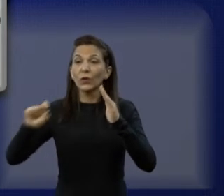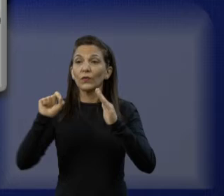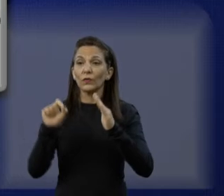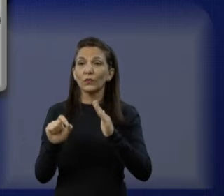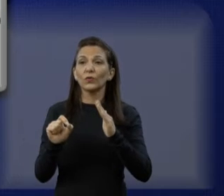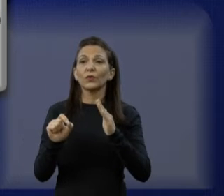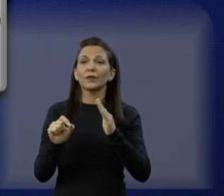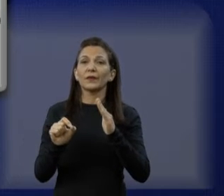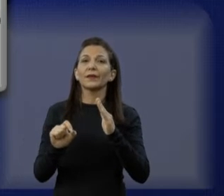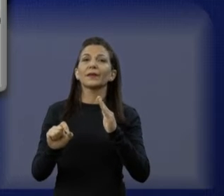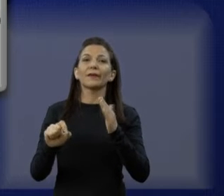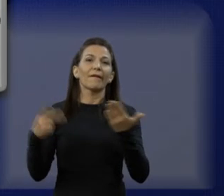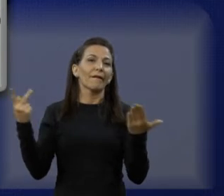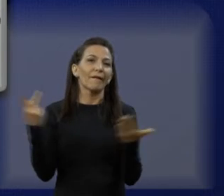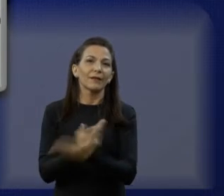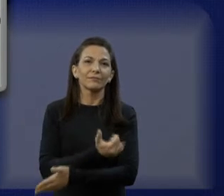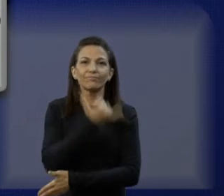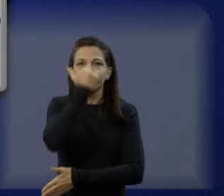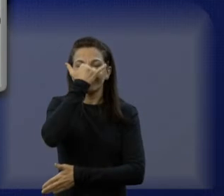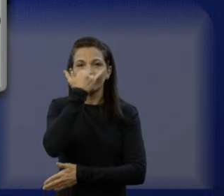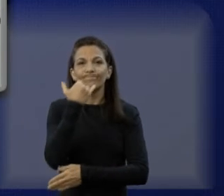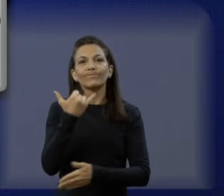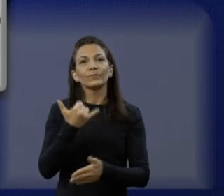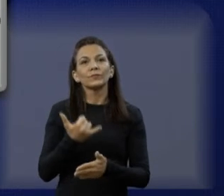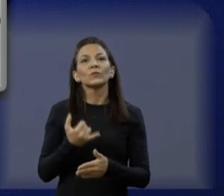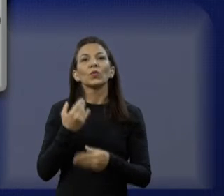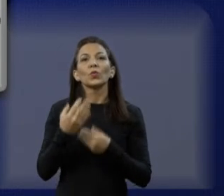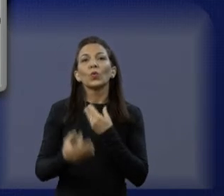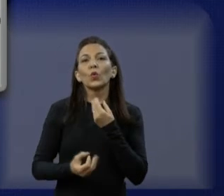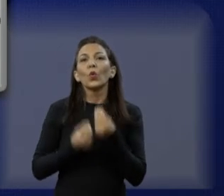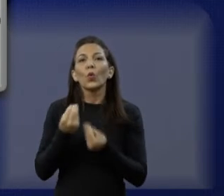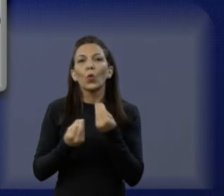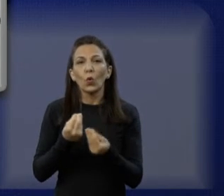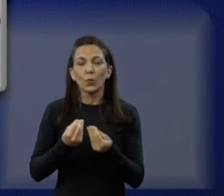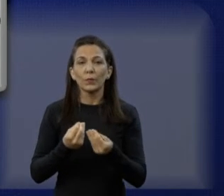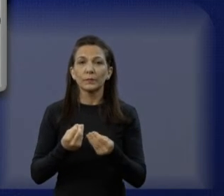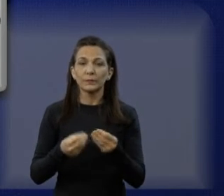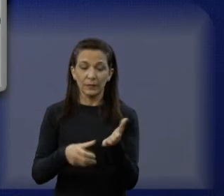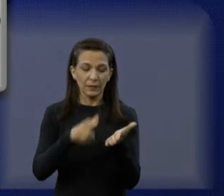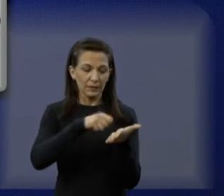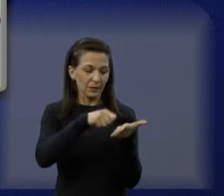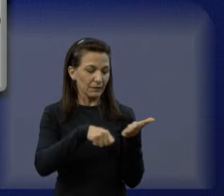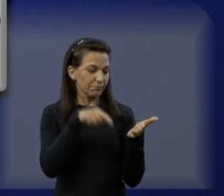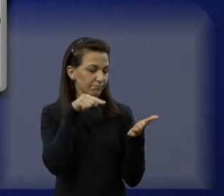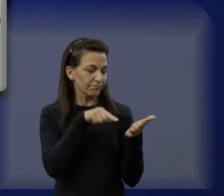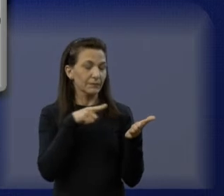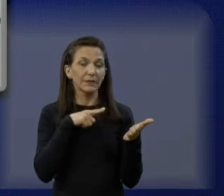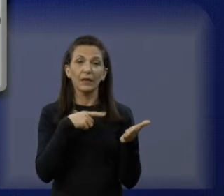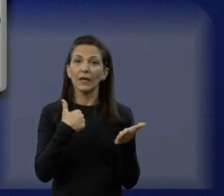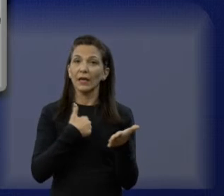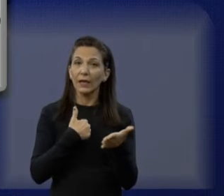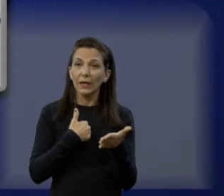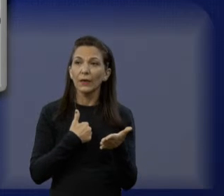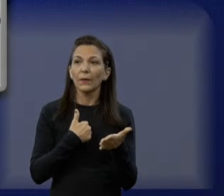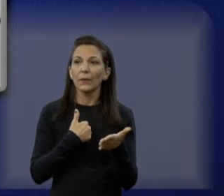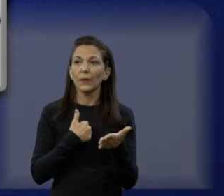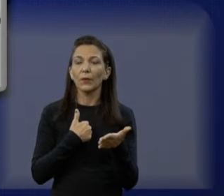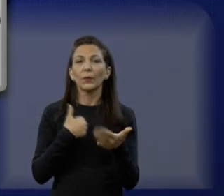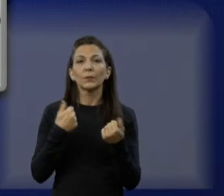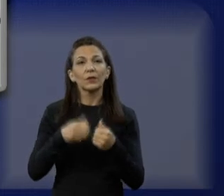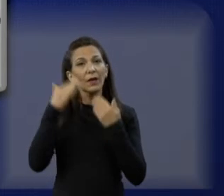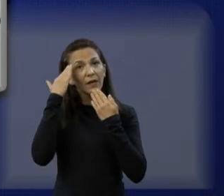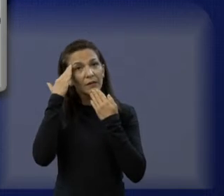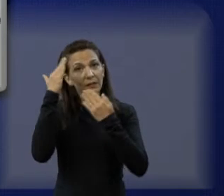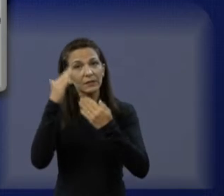tragédia anunciada e o que foi feito para isso eu não posso até marquei aqui não posso deixar de